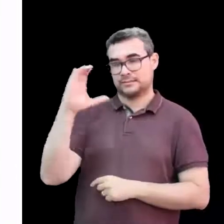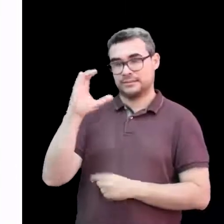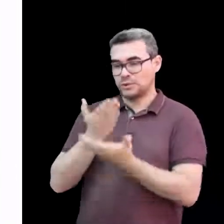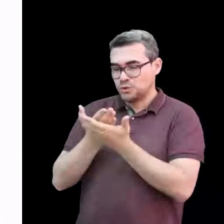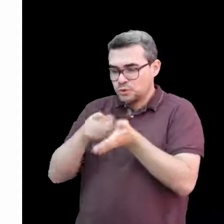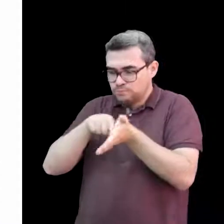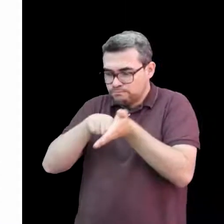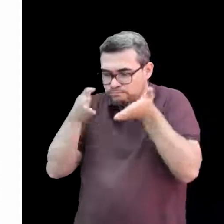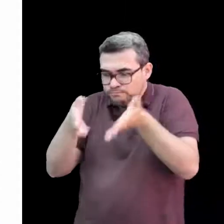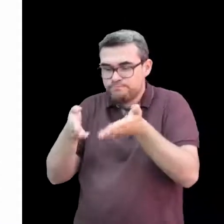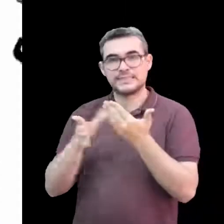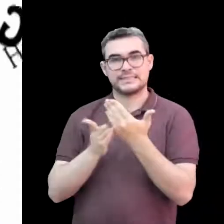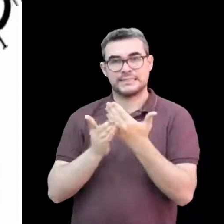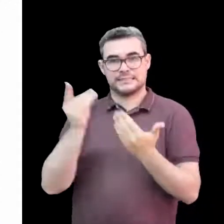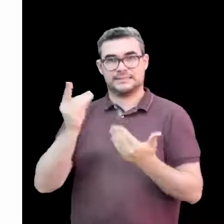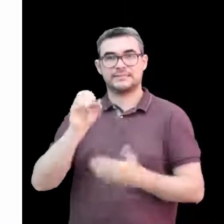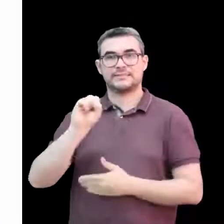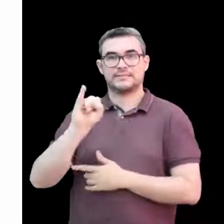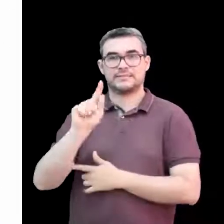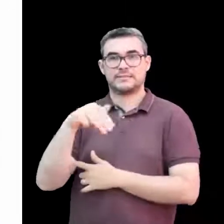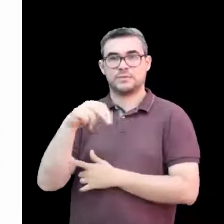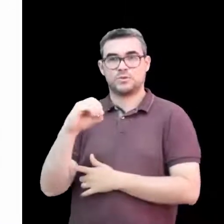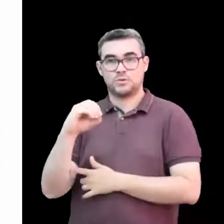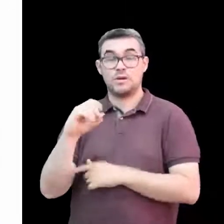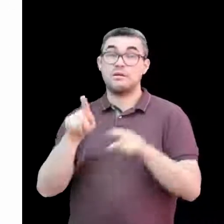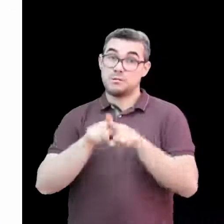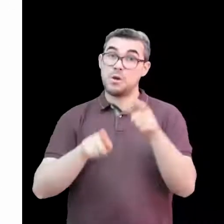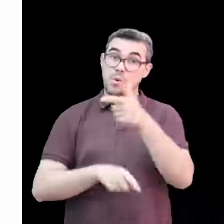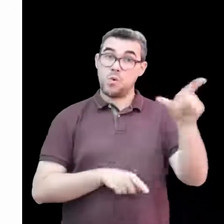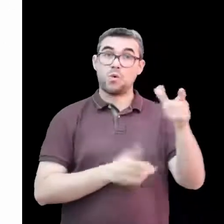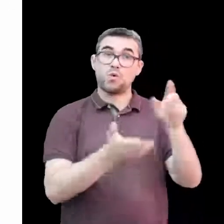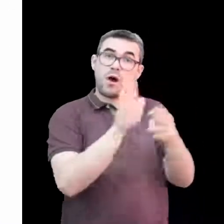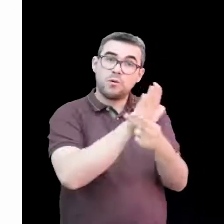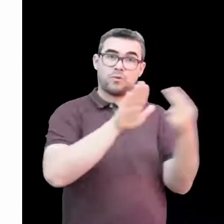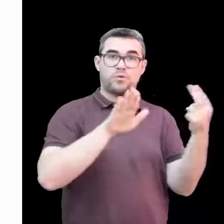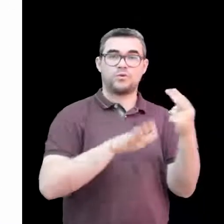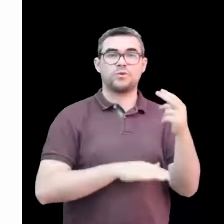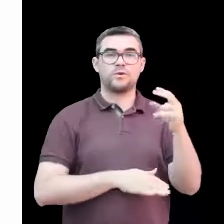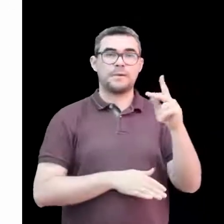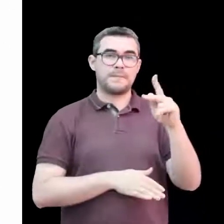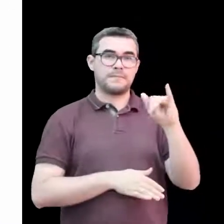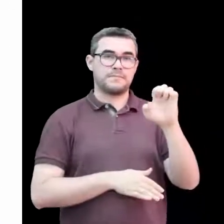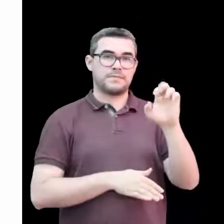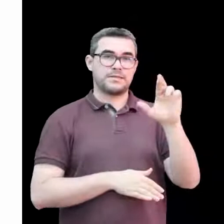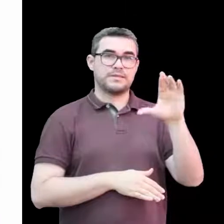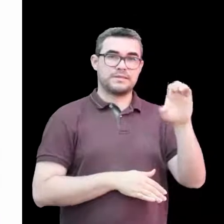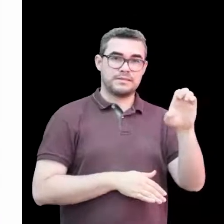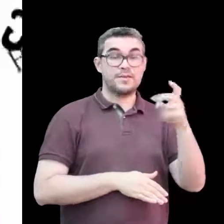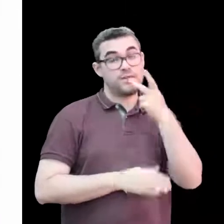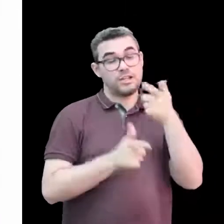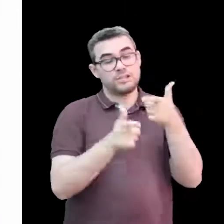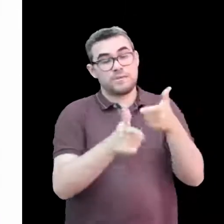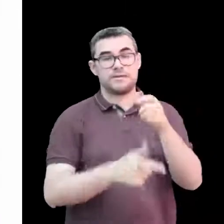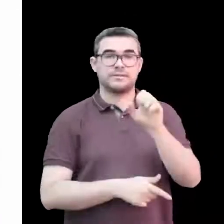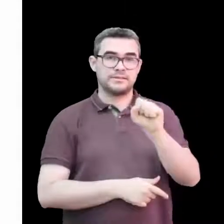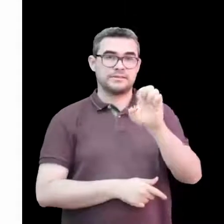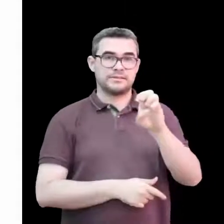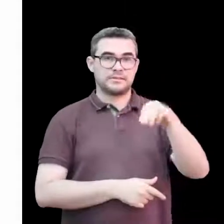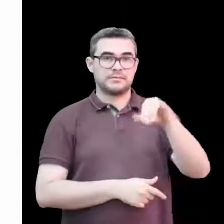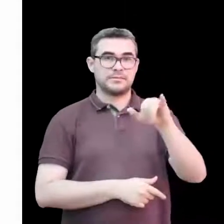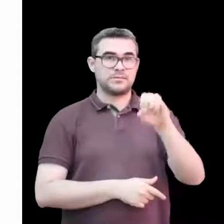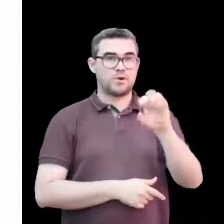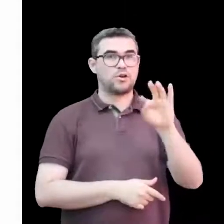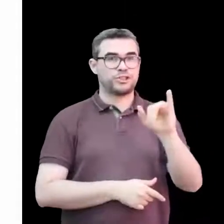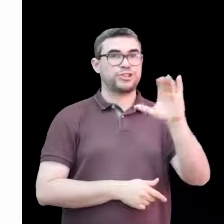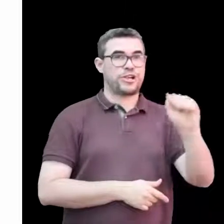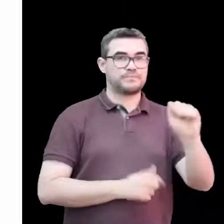os signos. Também chamada semiótica por Charles Peirce, meu colega americano. A linguística é